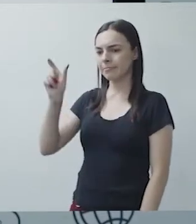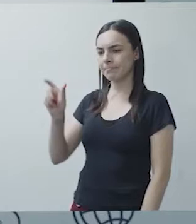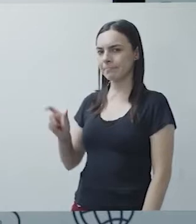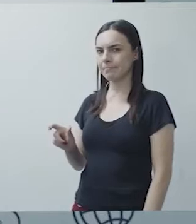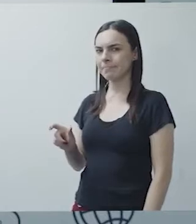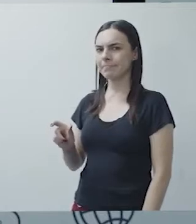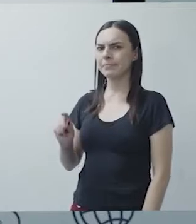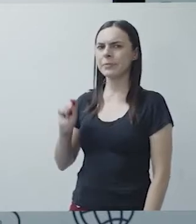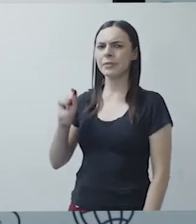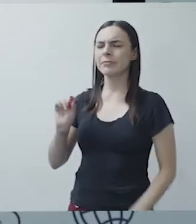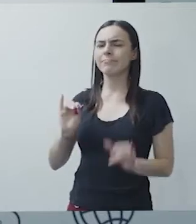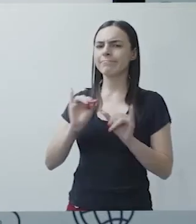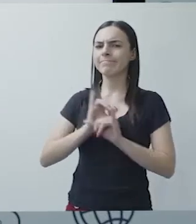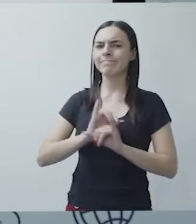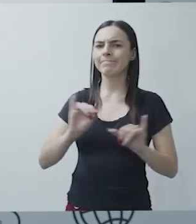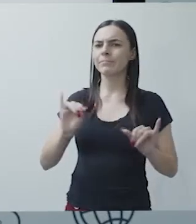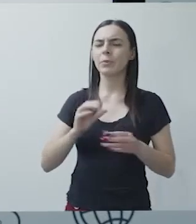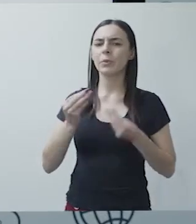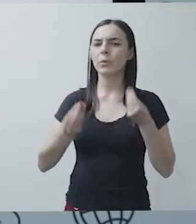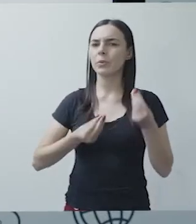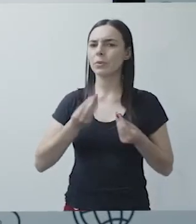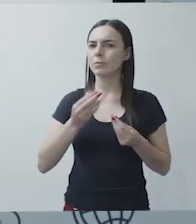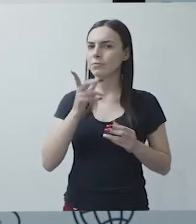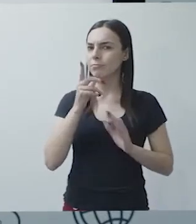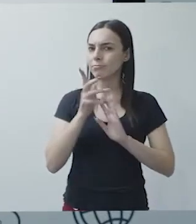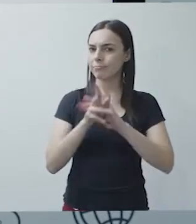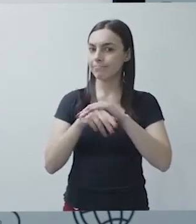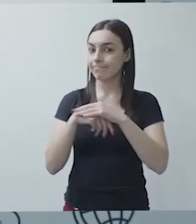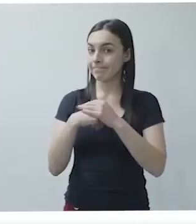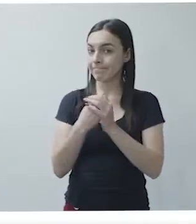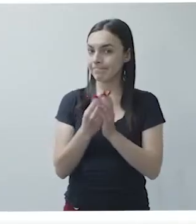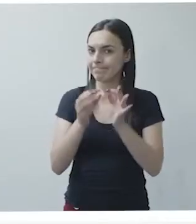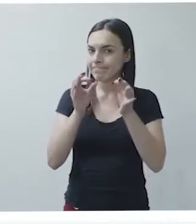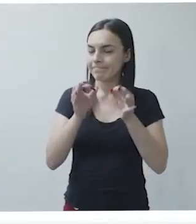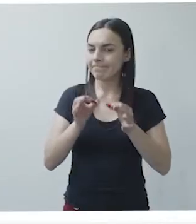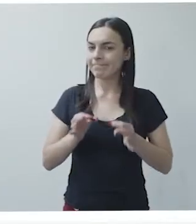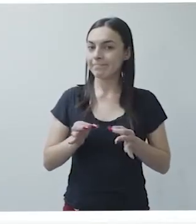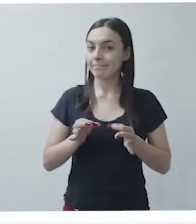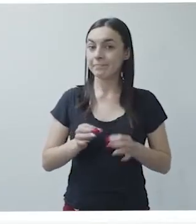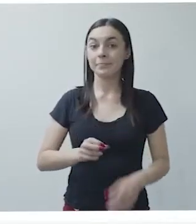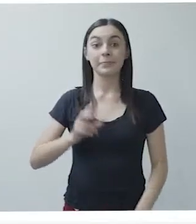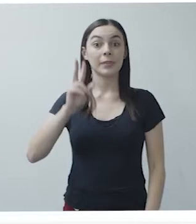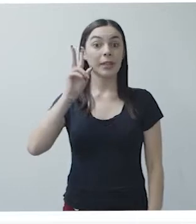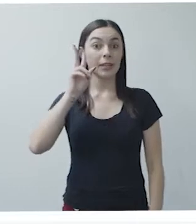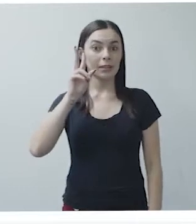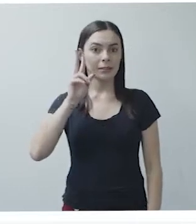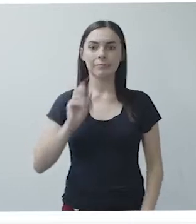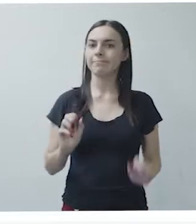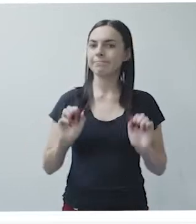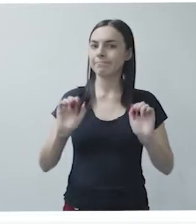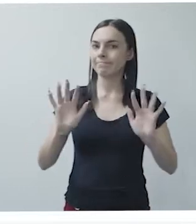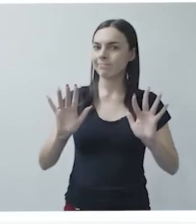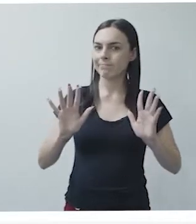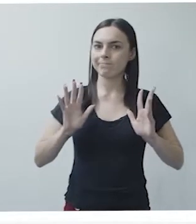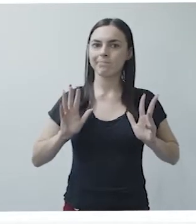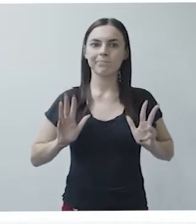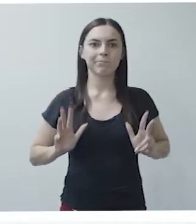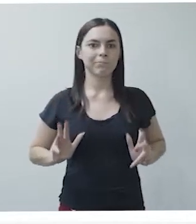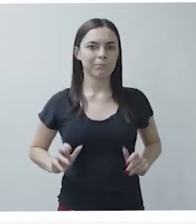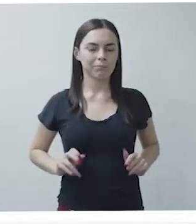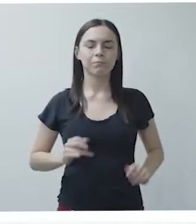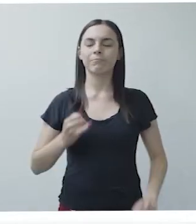que está lembrando como é que lavamos as mãos? Lembram que a higienização das mãos é